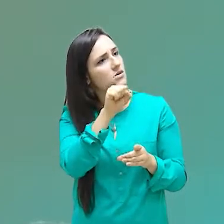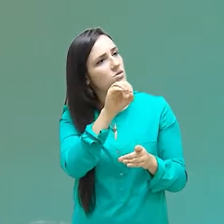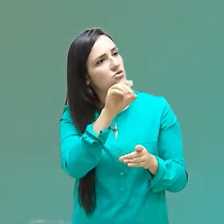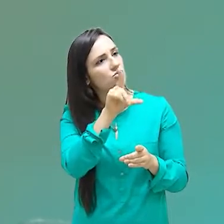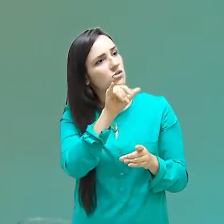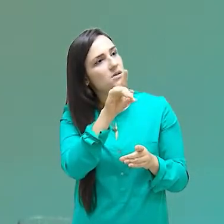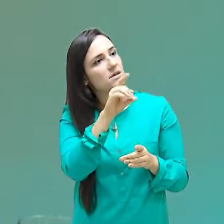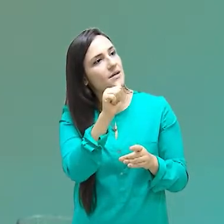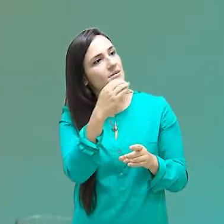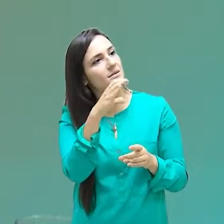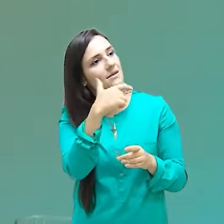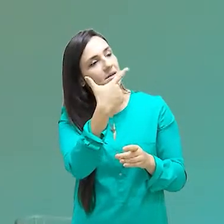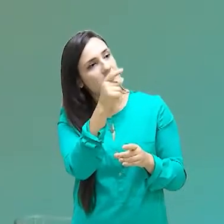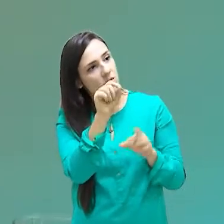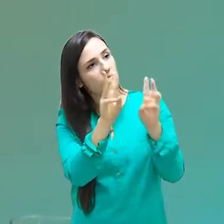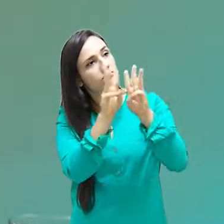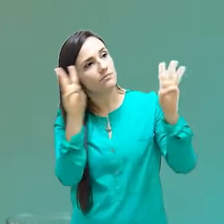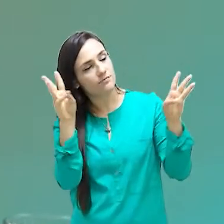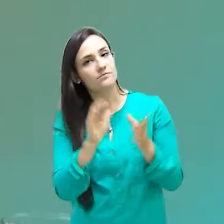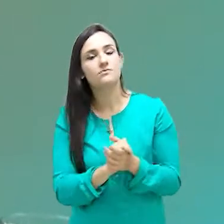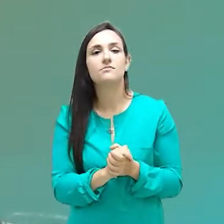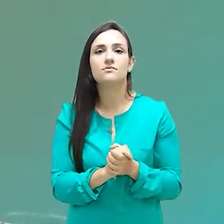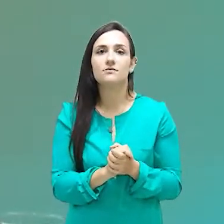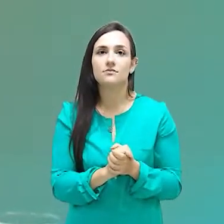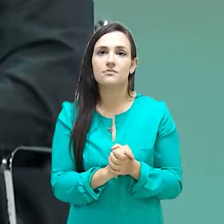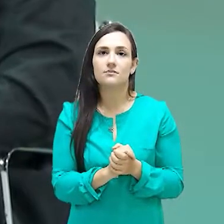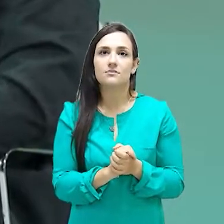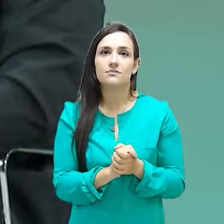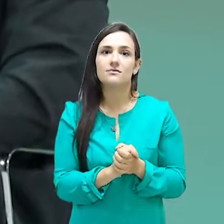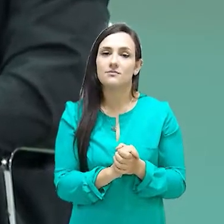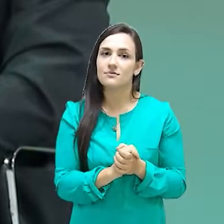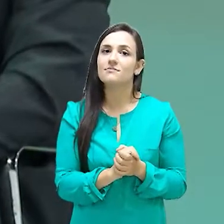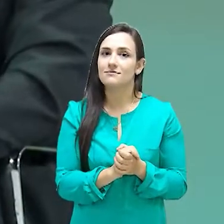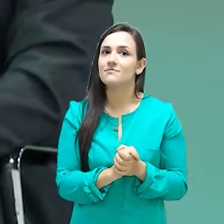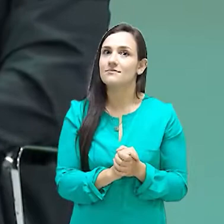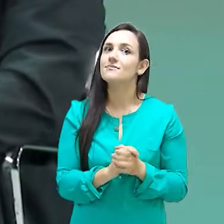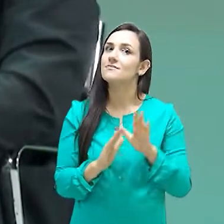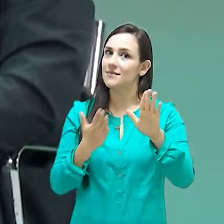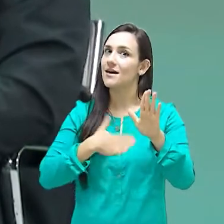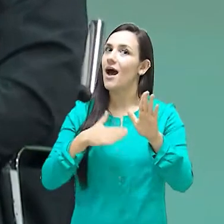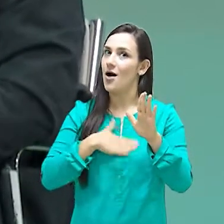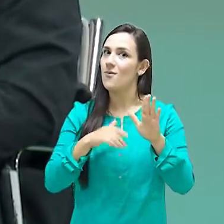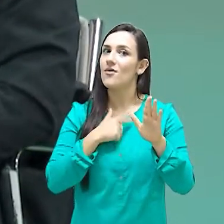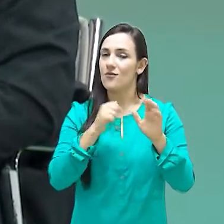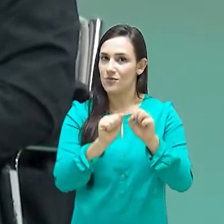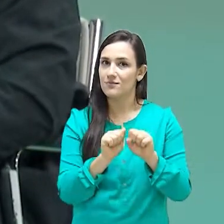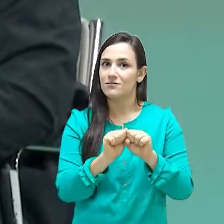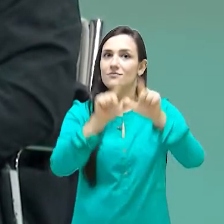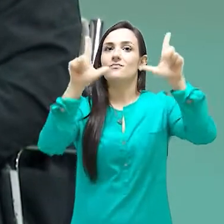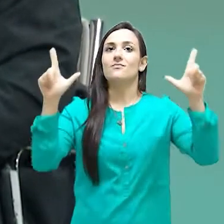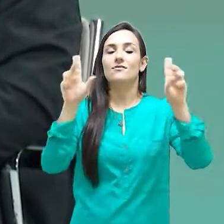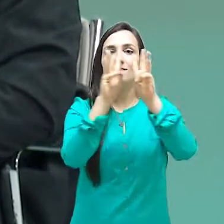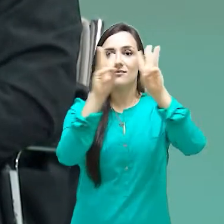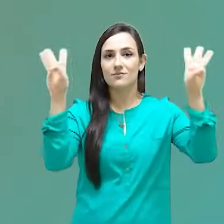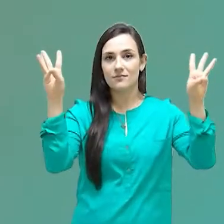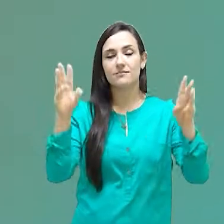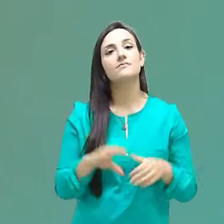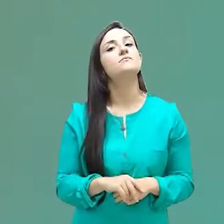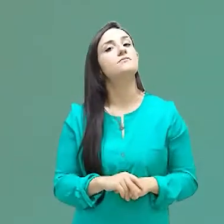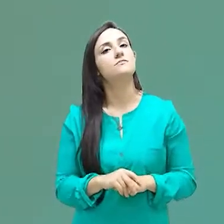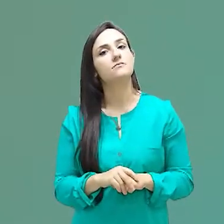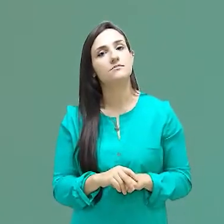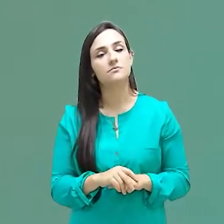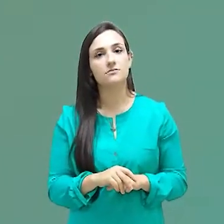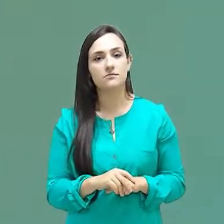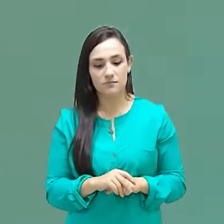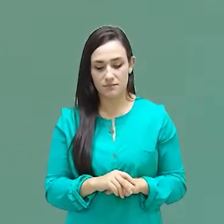que eu vou abrir aqui o site da Assembleia. Aonde que a gente vai, Tiago? É muito simples. Vamos aqui. Essa é a página inicial da